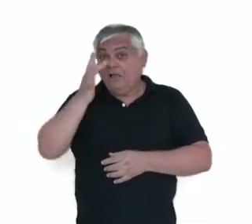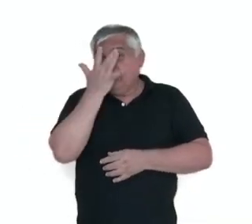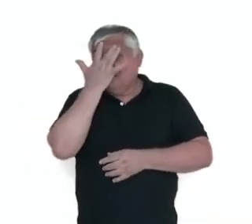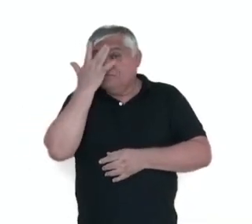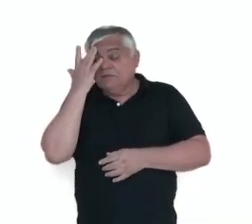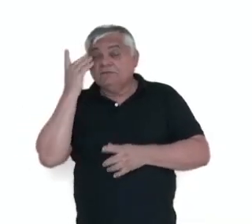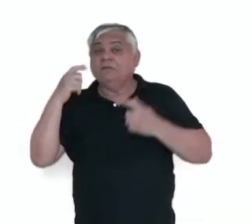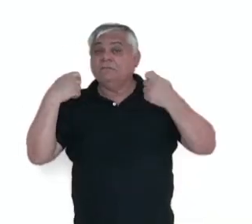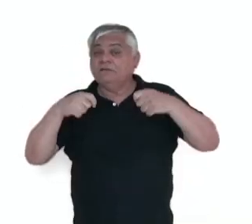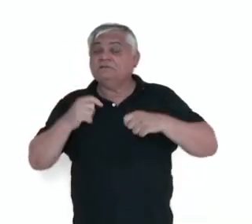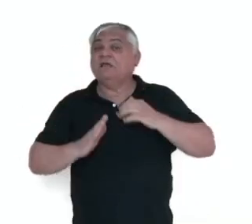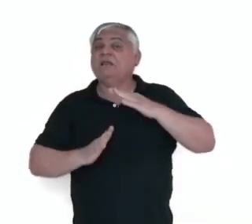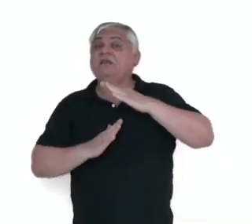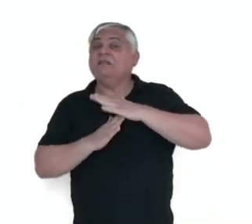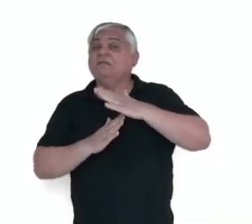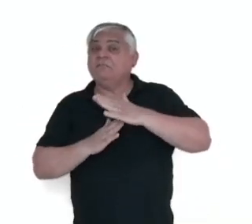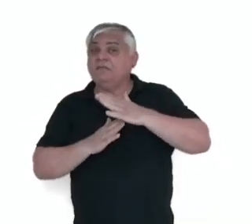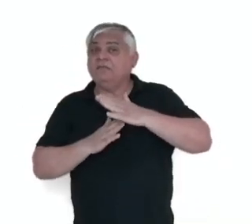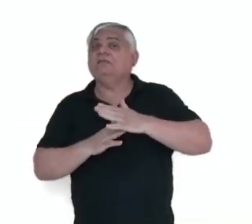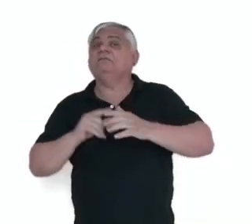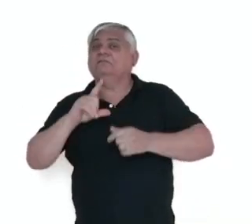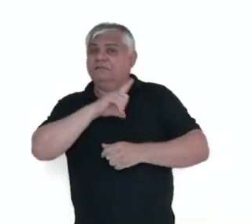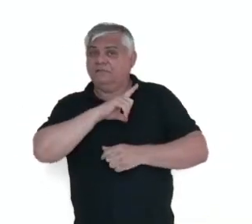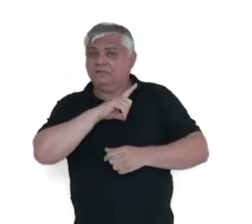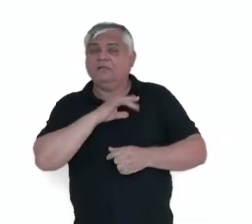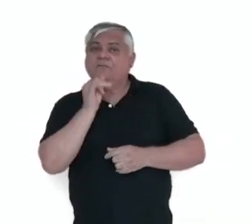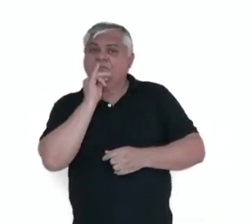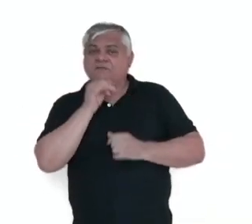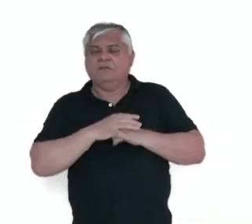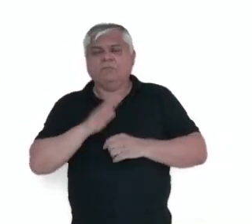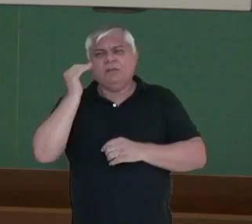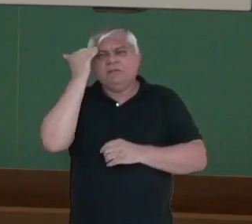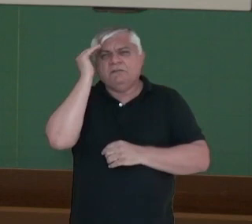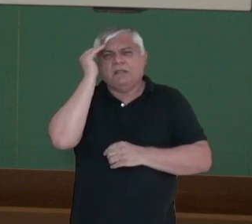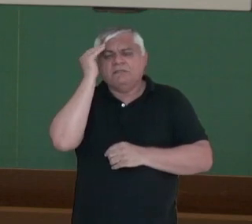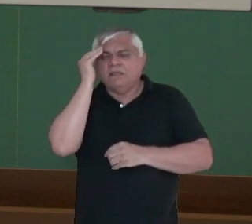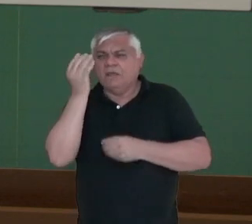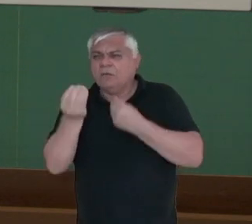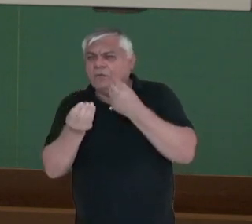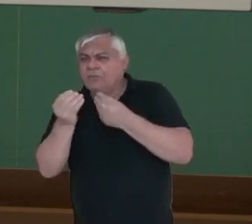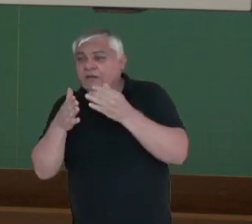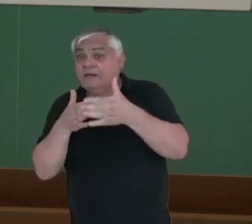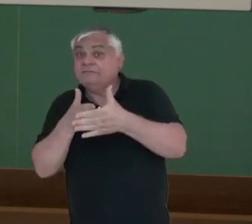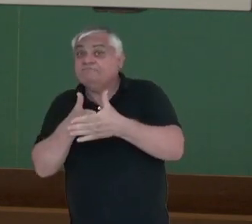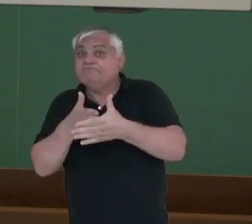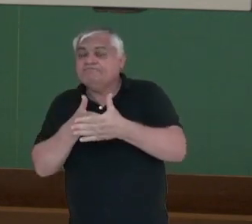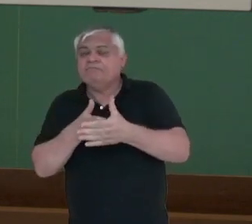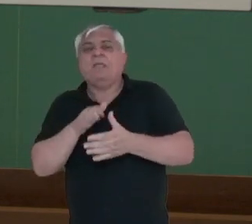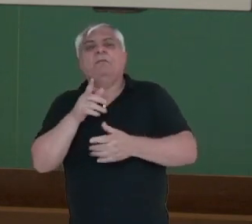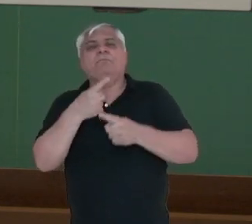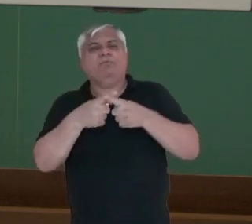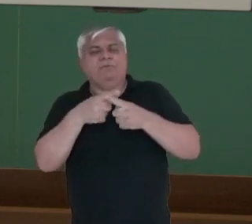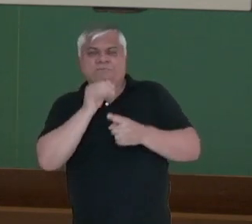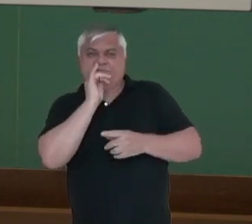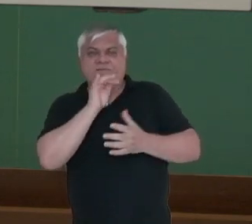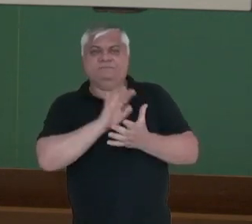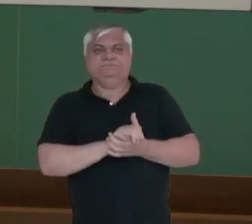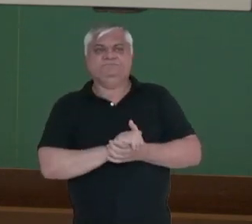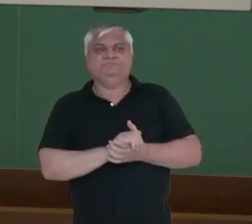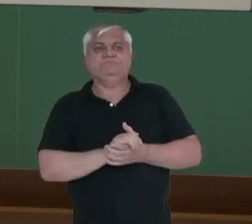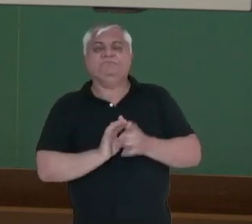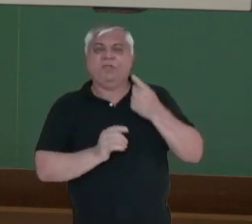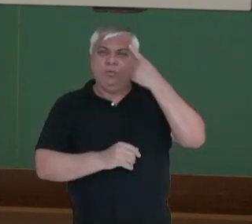tem limites muito estreitos. O entendimento é limitado. Por quê? Porque mesmo que eu tenha um